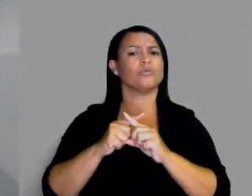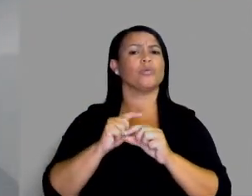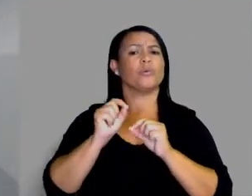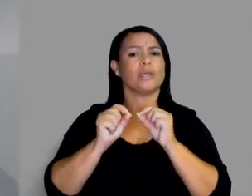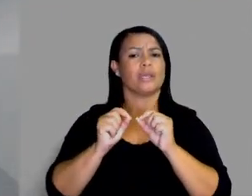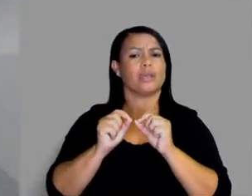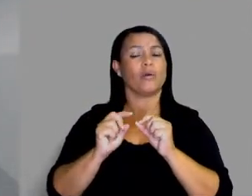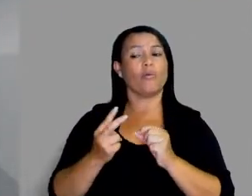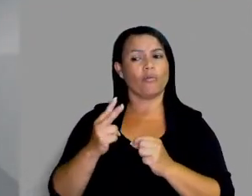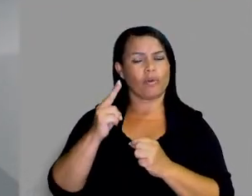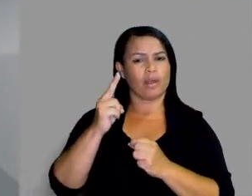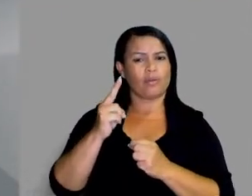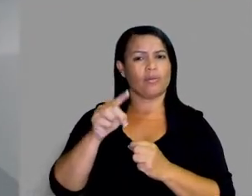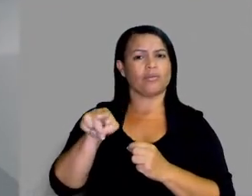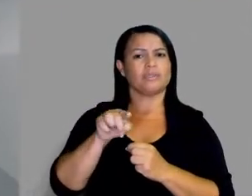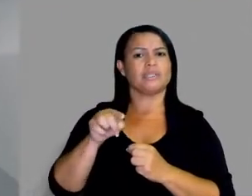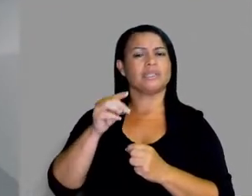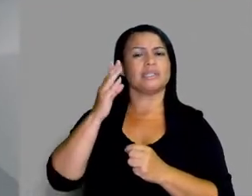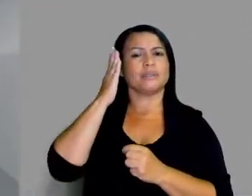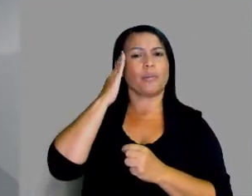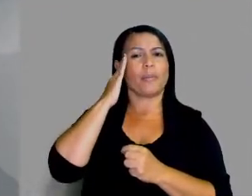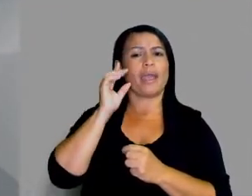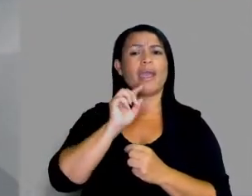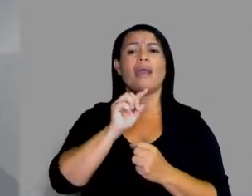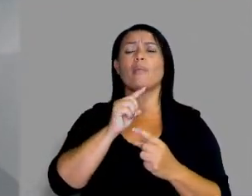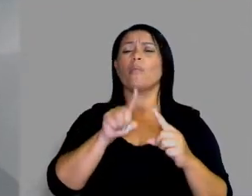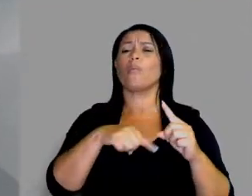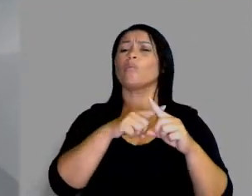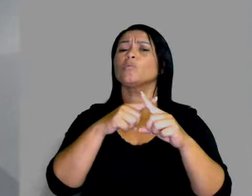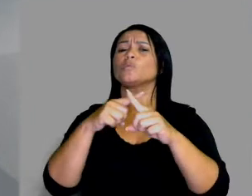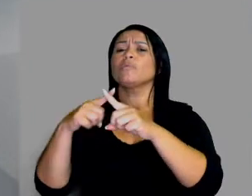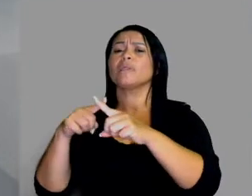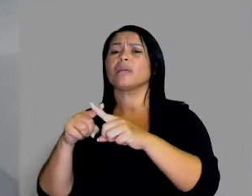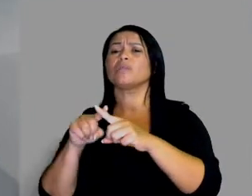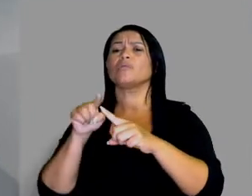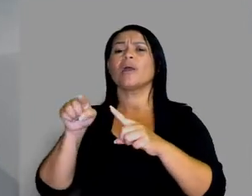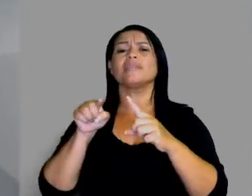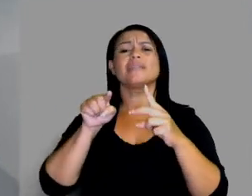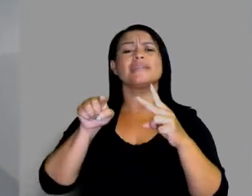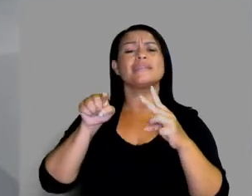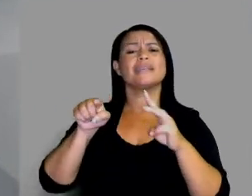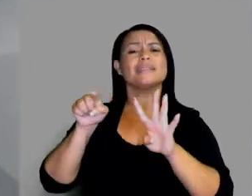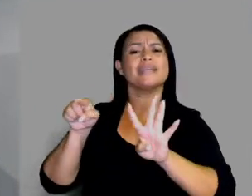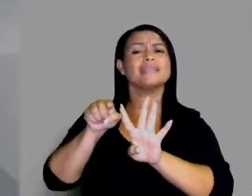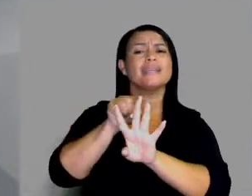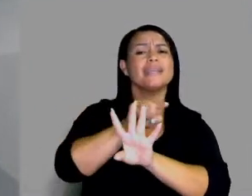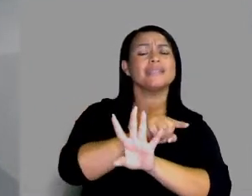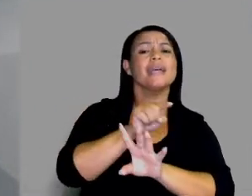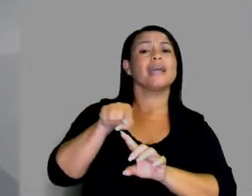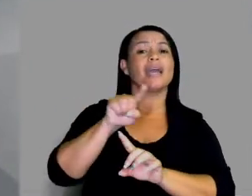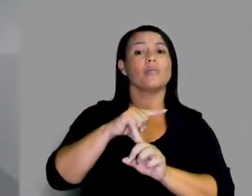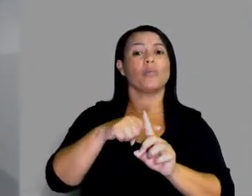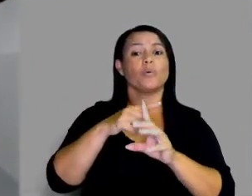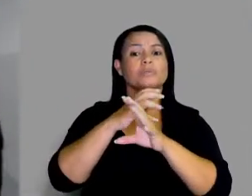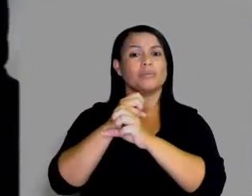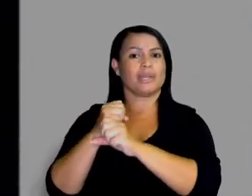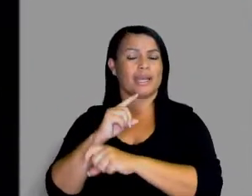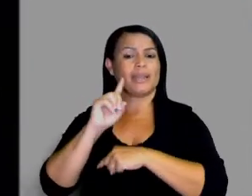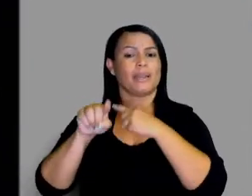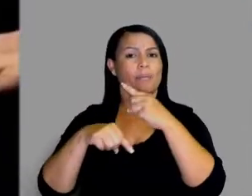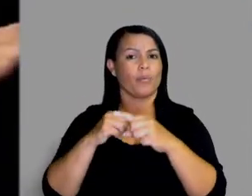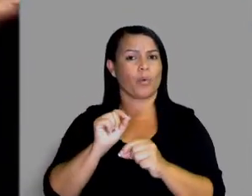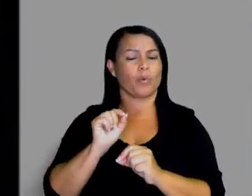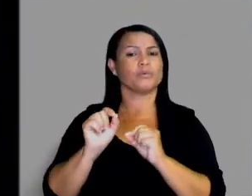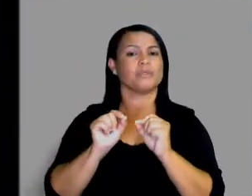esse valor, esse valor, esse valor, esse valor e esse valor, e após